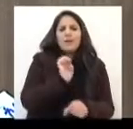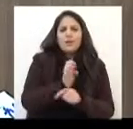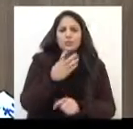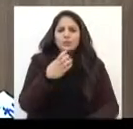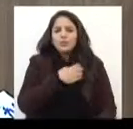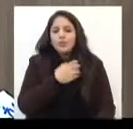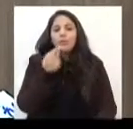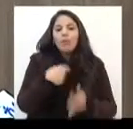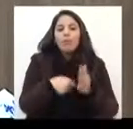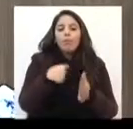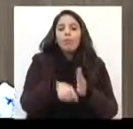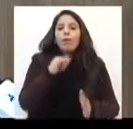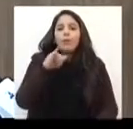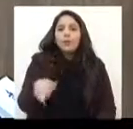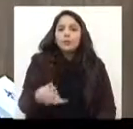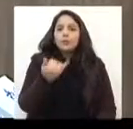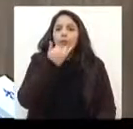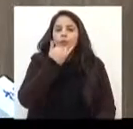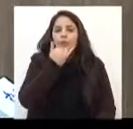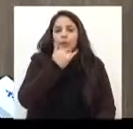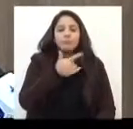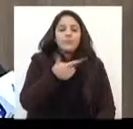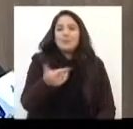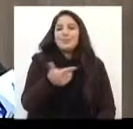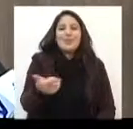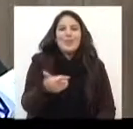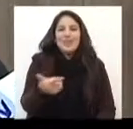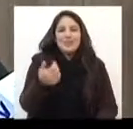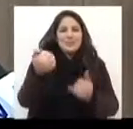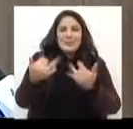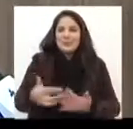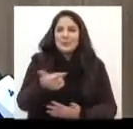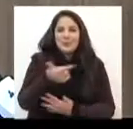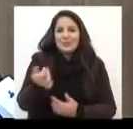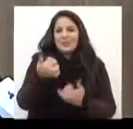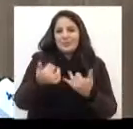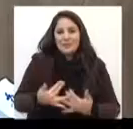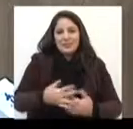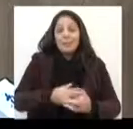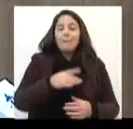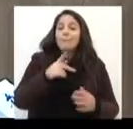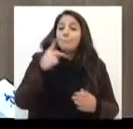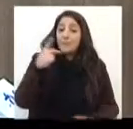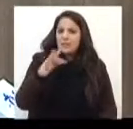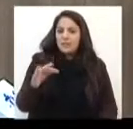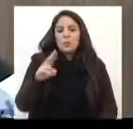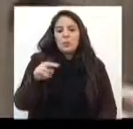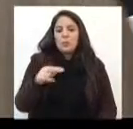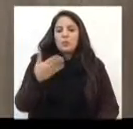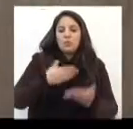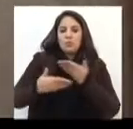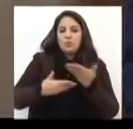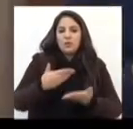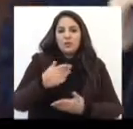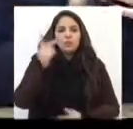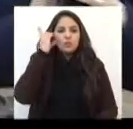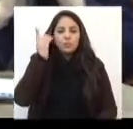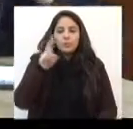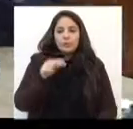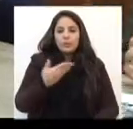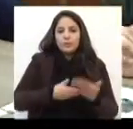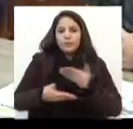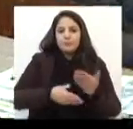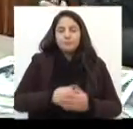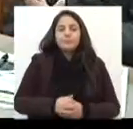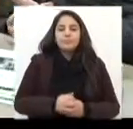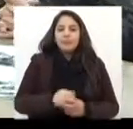de outra, de tentar justificar o que é injustificável, que o PT não se envolveu e que a Dilma não se envolveu. Vereador Alex Necker,